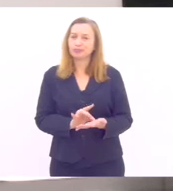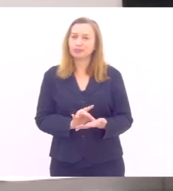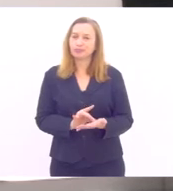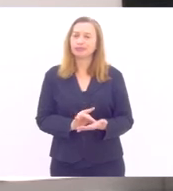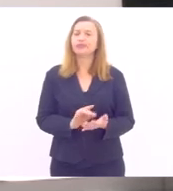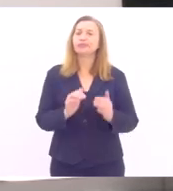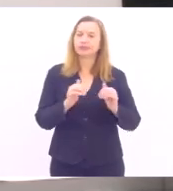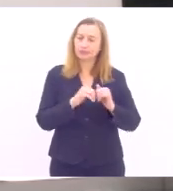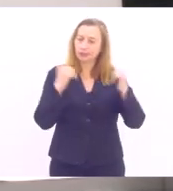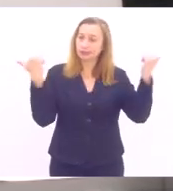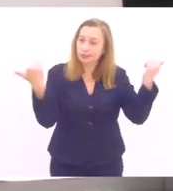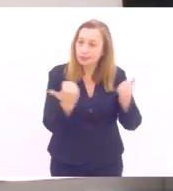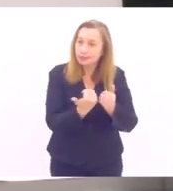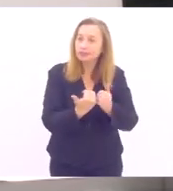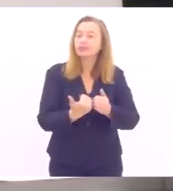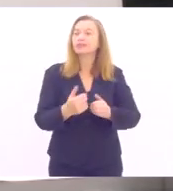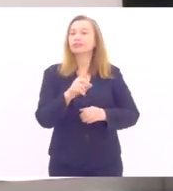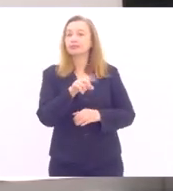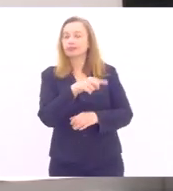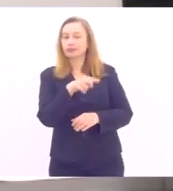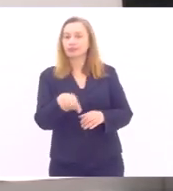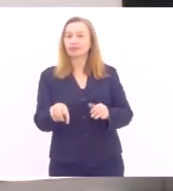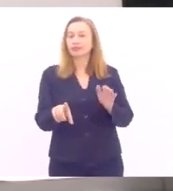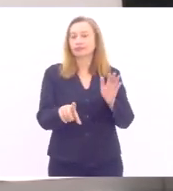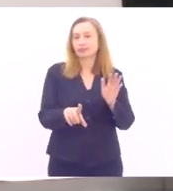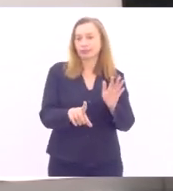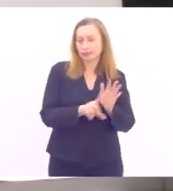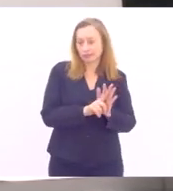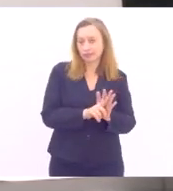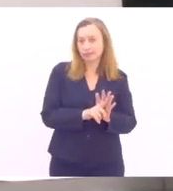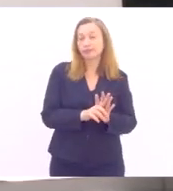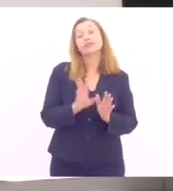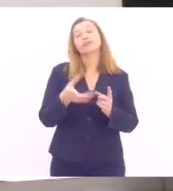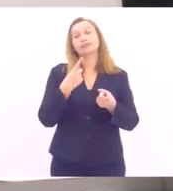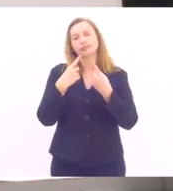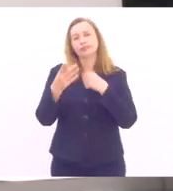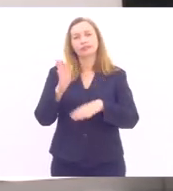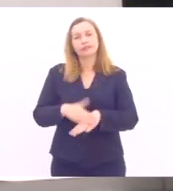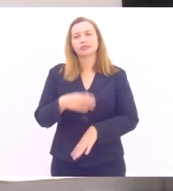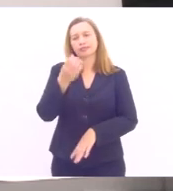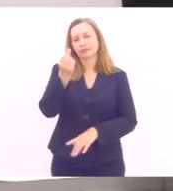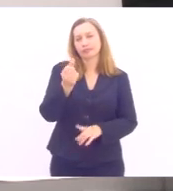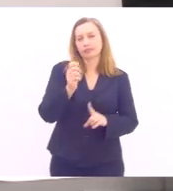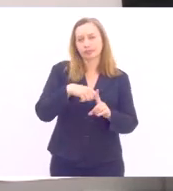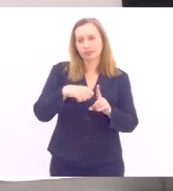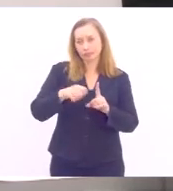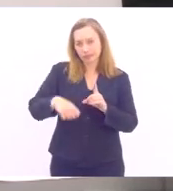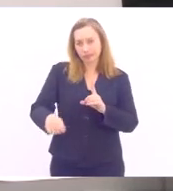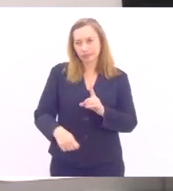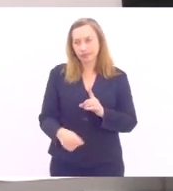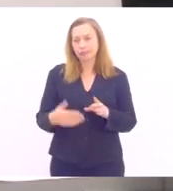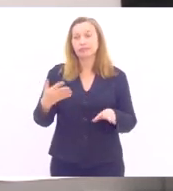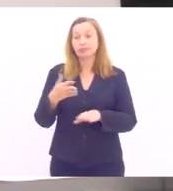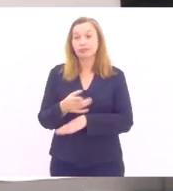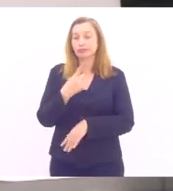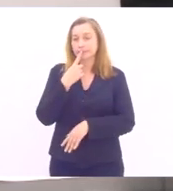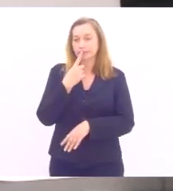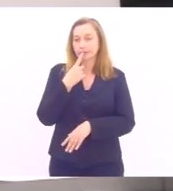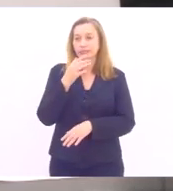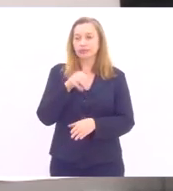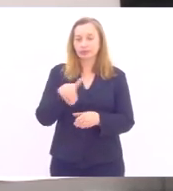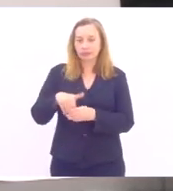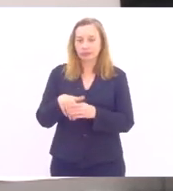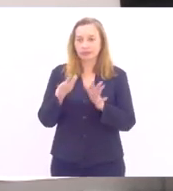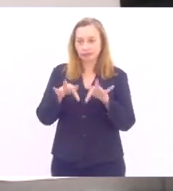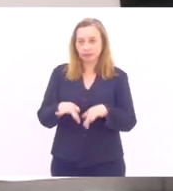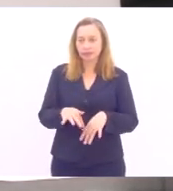Sem Mordaça, teve a homenagem que foi feita, e esse projeto está sendo discutido há mais de 6 meses e a gente está chegando perto da votação